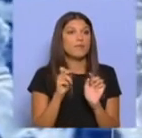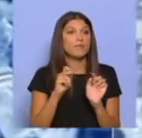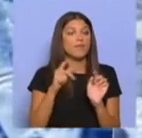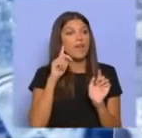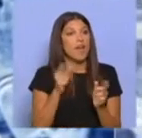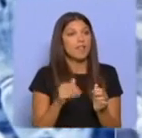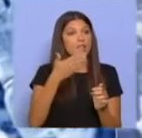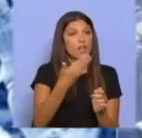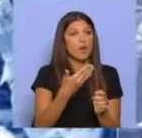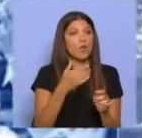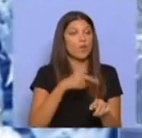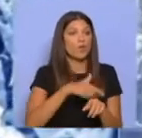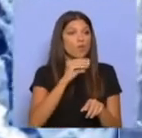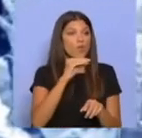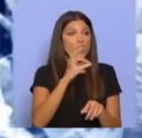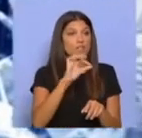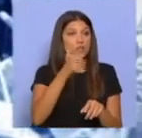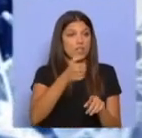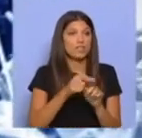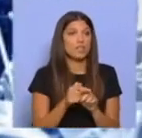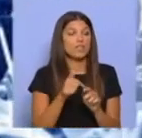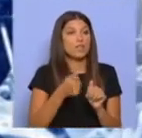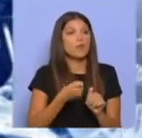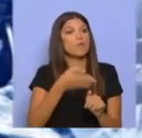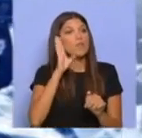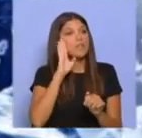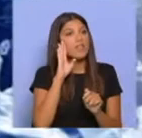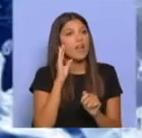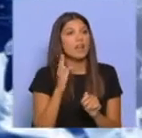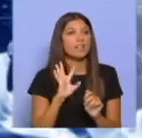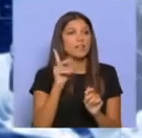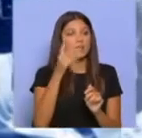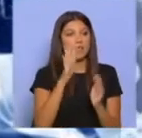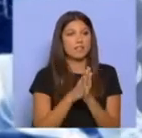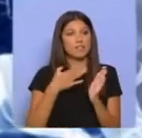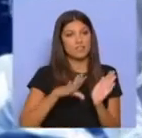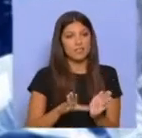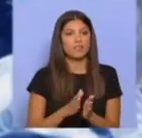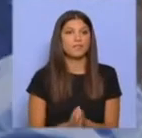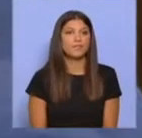pelas 22h45. Tenha então uma muito boa tarde. Até amanhã, se Deus quiser.